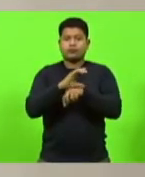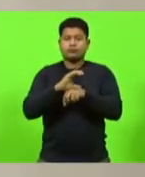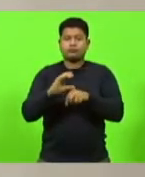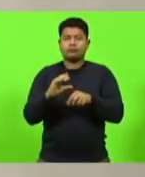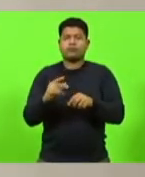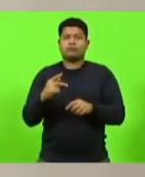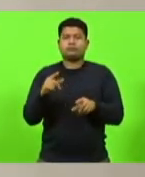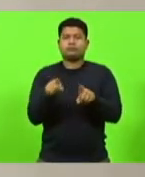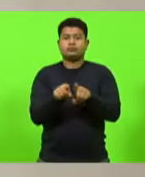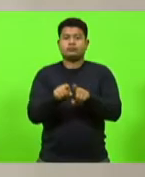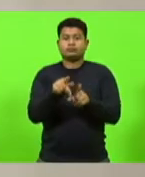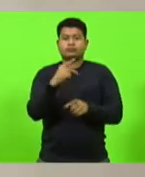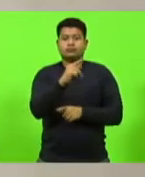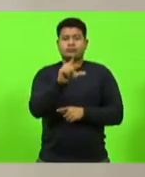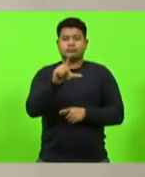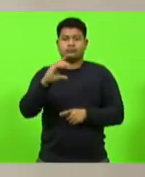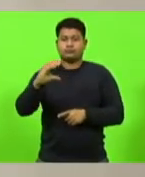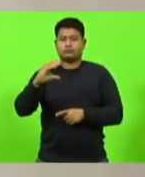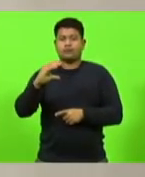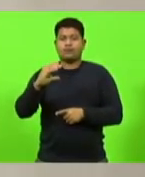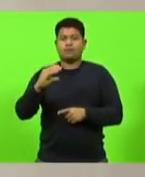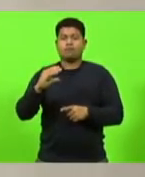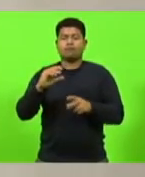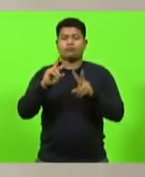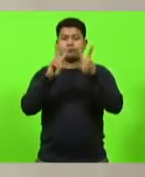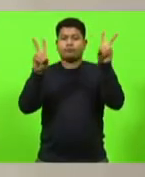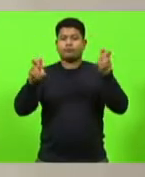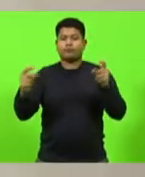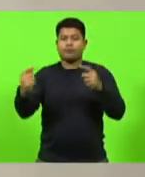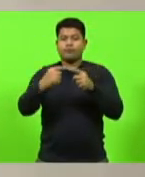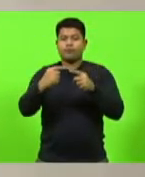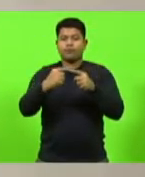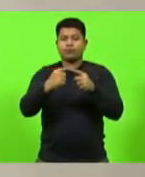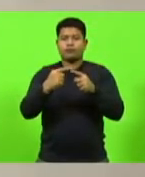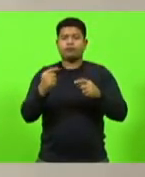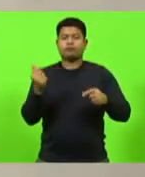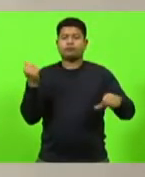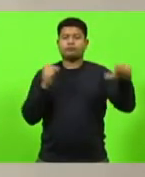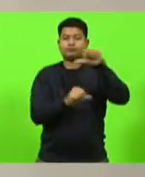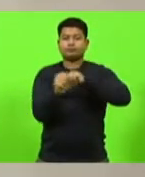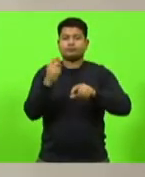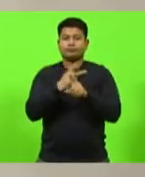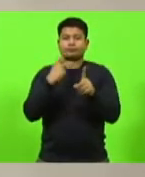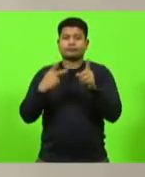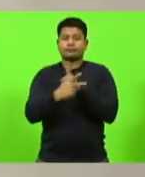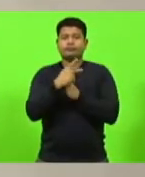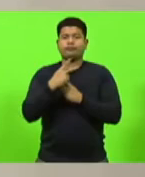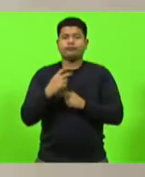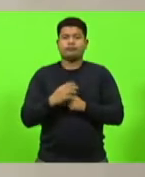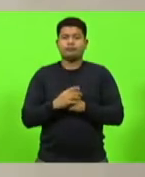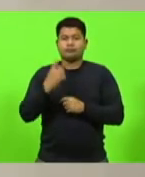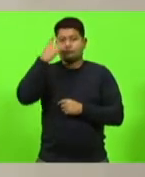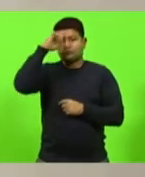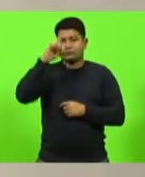complementar que tratam do assunto da reforma da Previdência. Dia